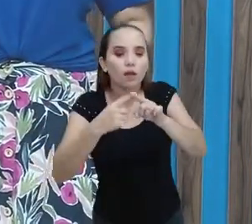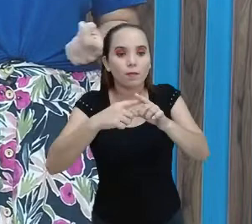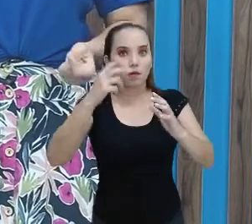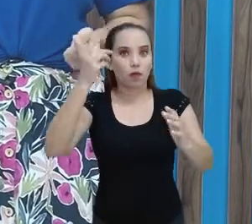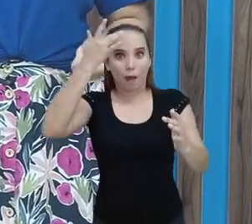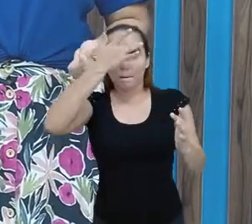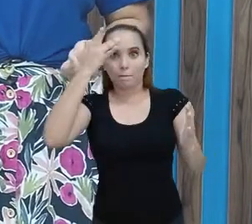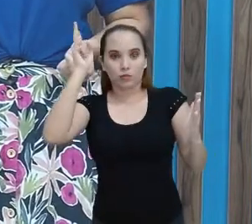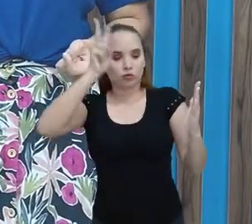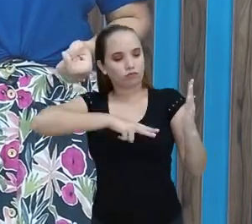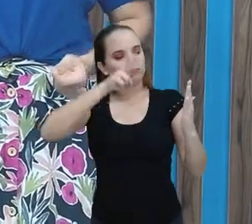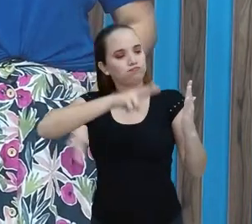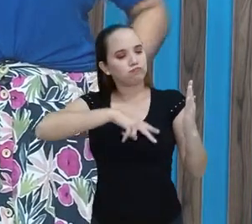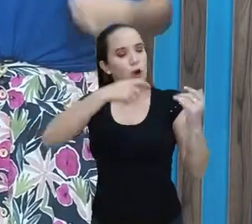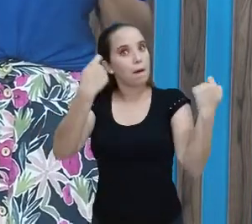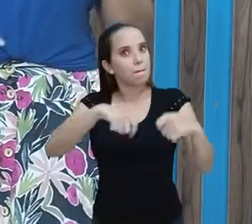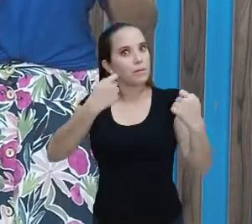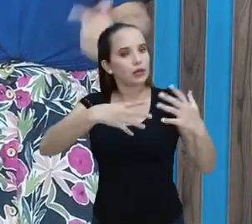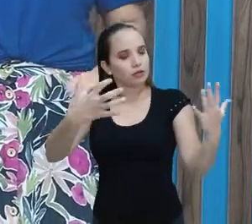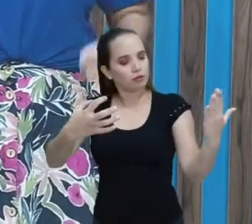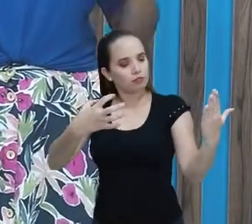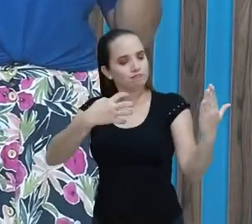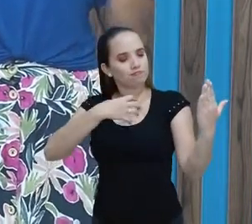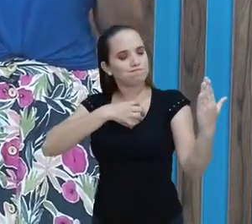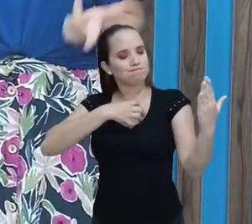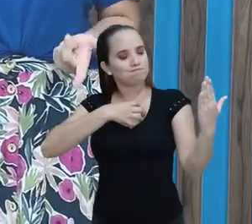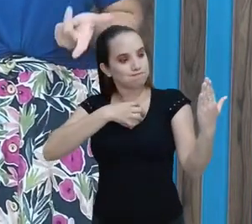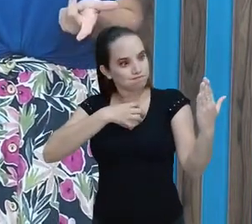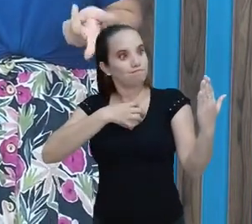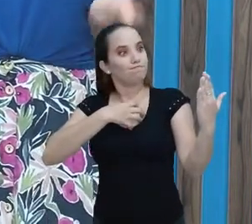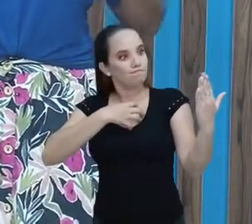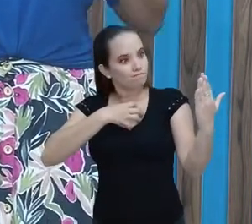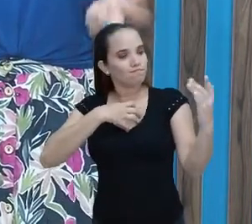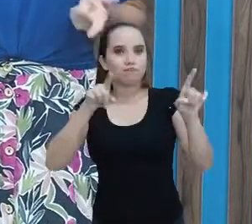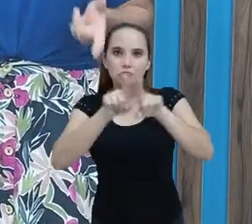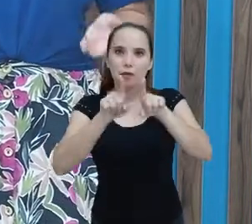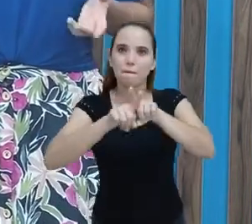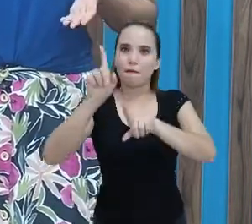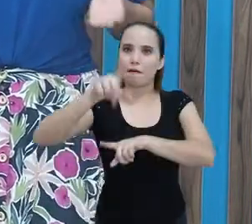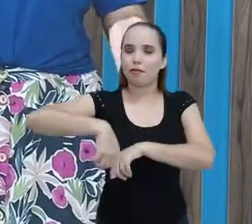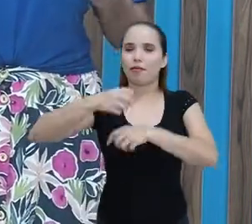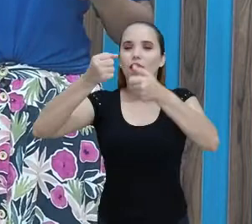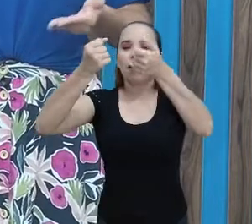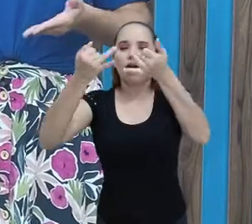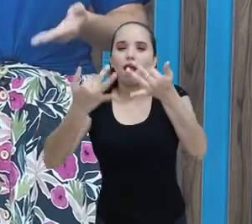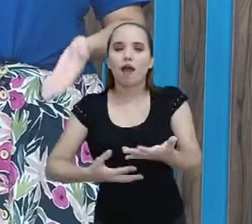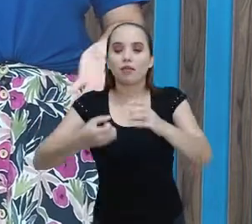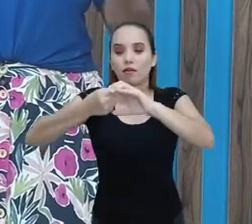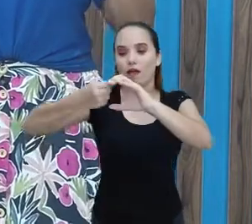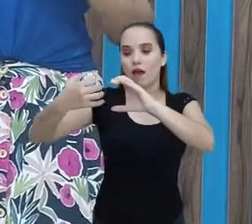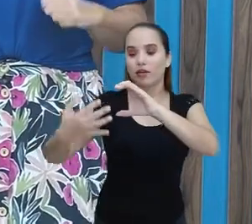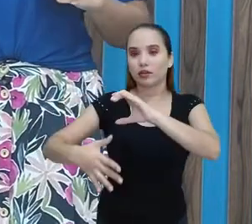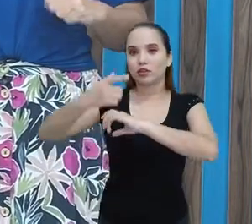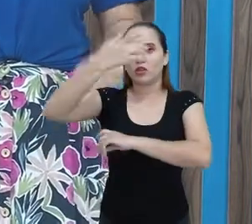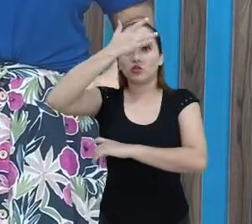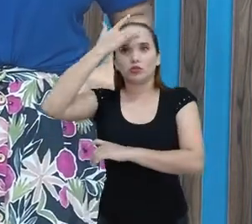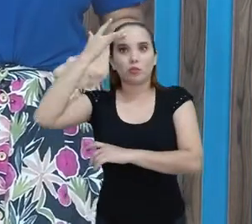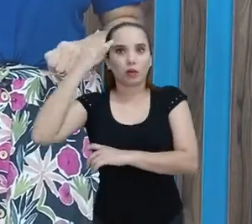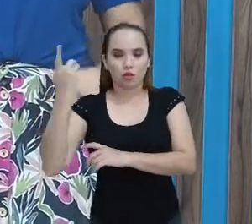naquela cena. Há a descrição também dos personagens. Por quê? Para que o leitor se